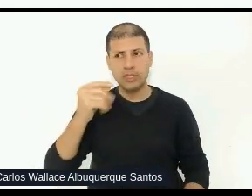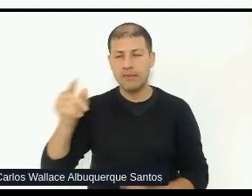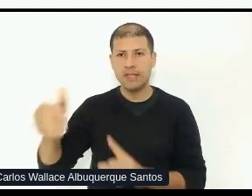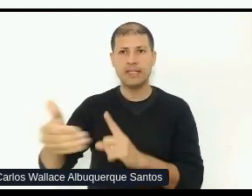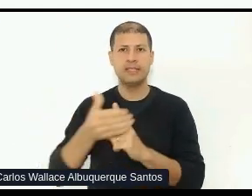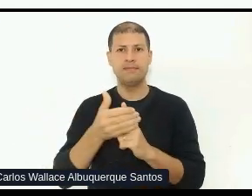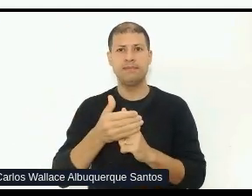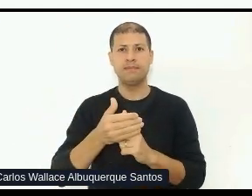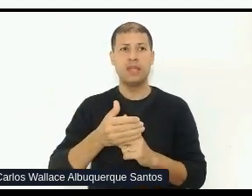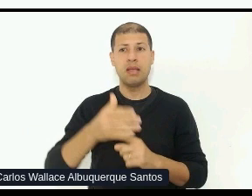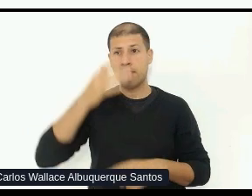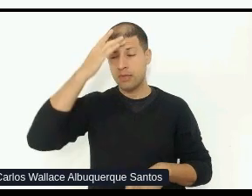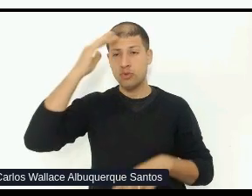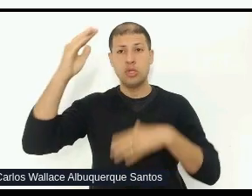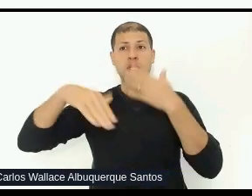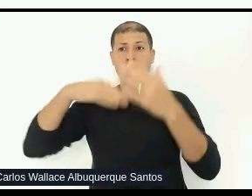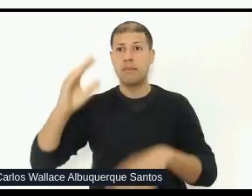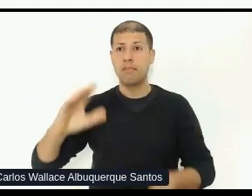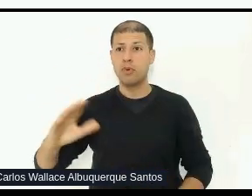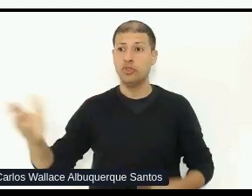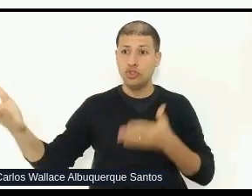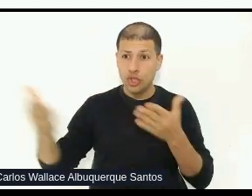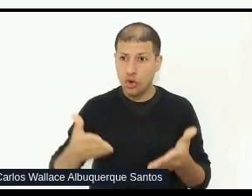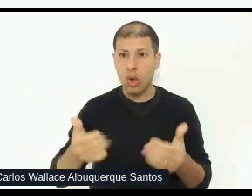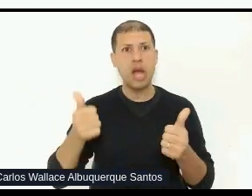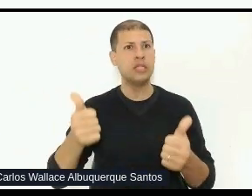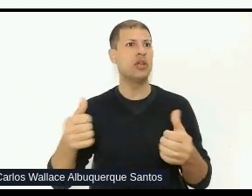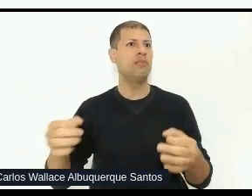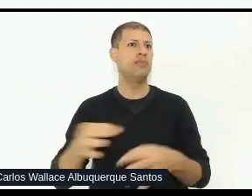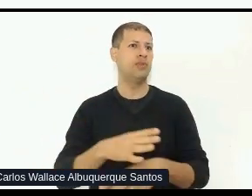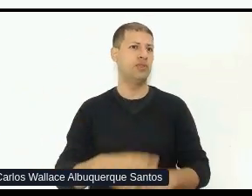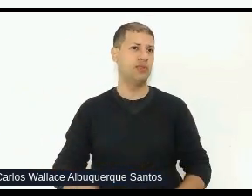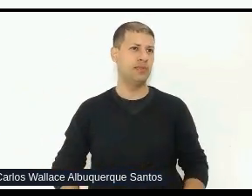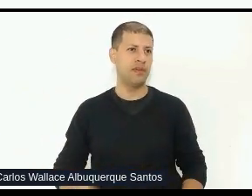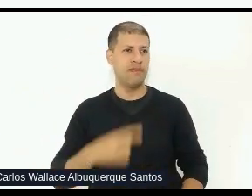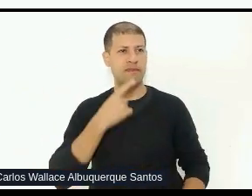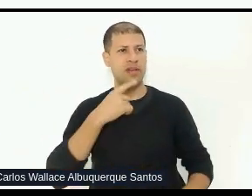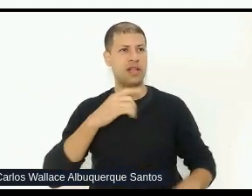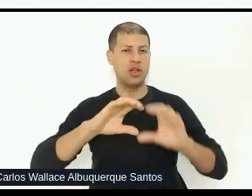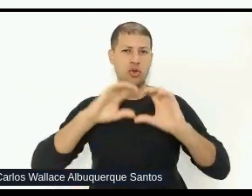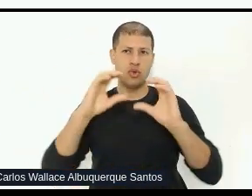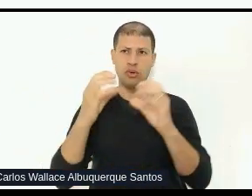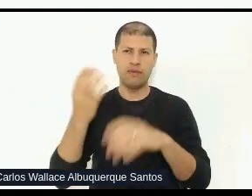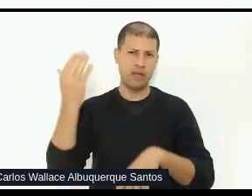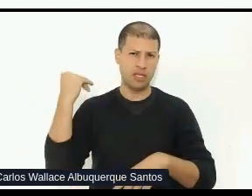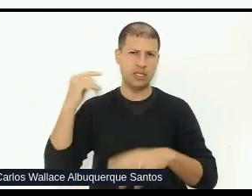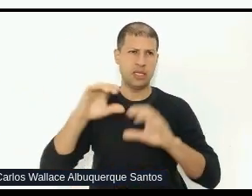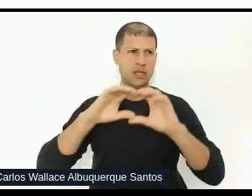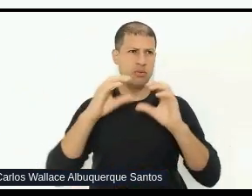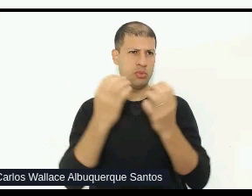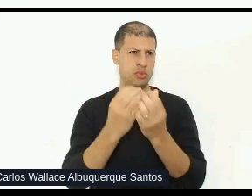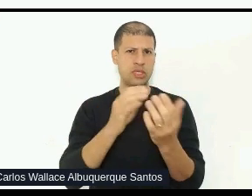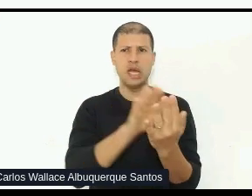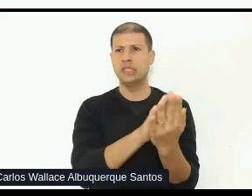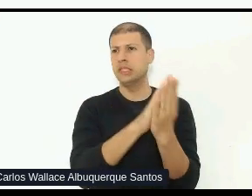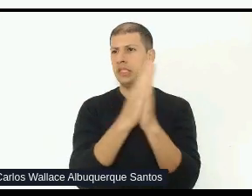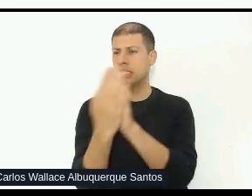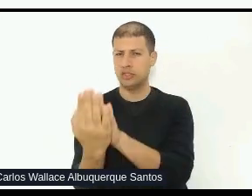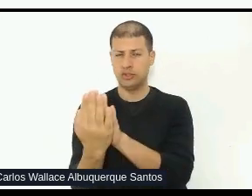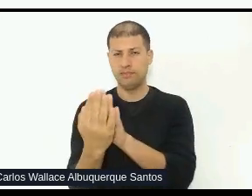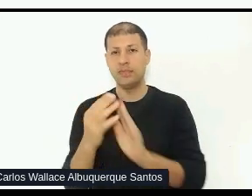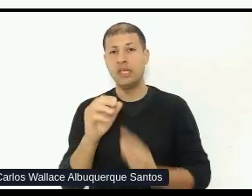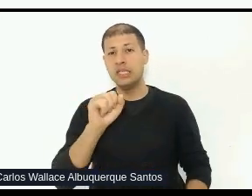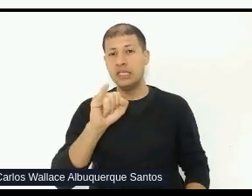pessoas eventualmente cheguem, né? Foi falado sobre a comunidade trans aqui, por exemplo, de que se a gente não criar